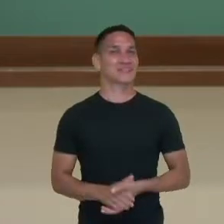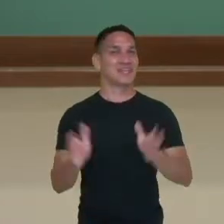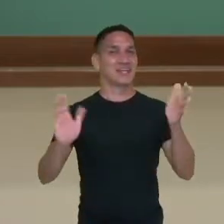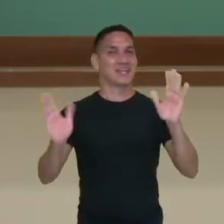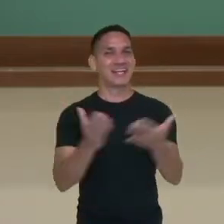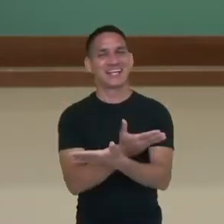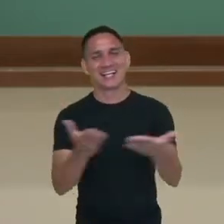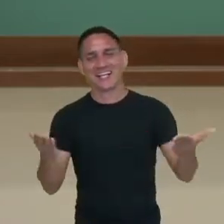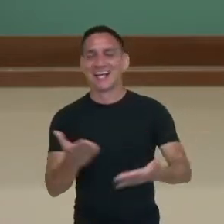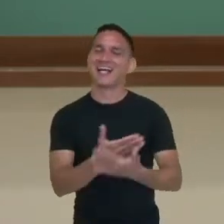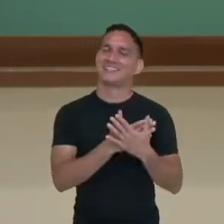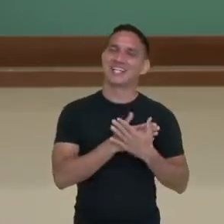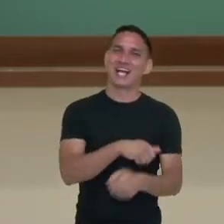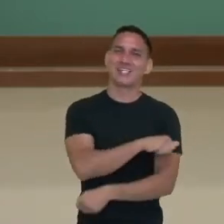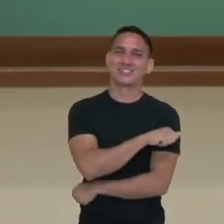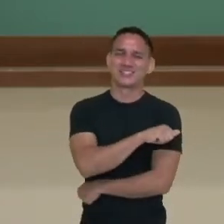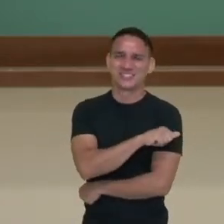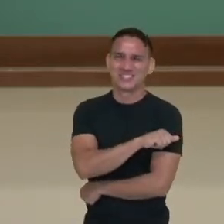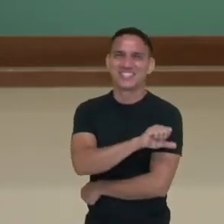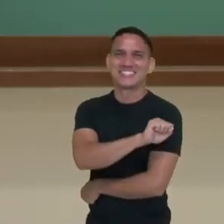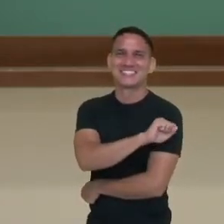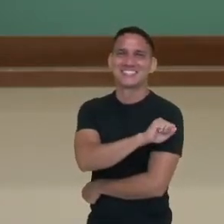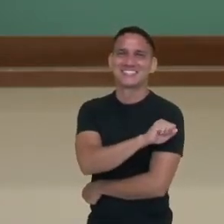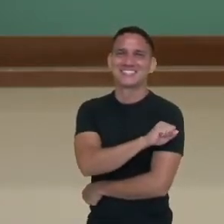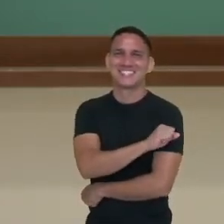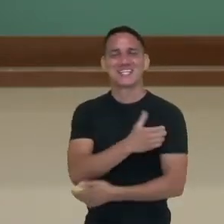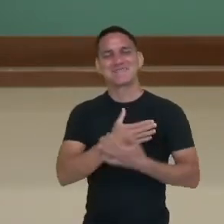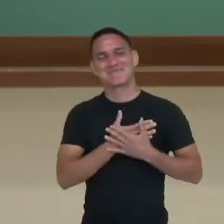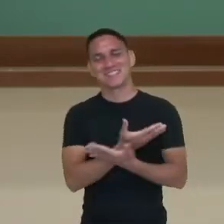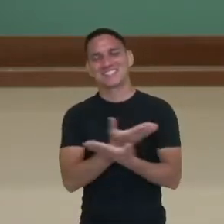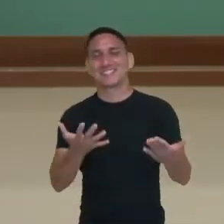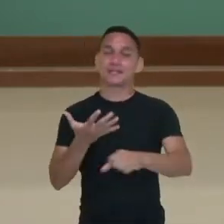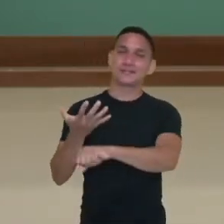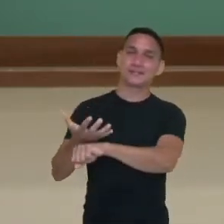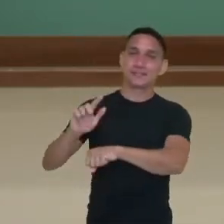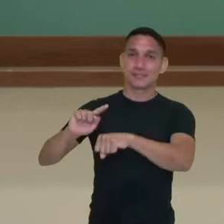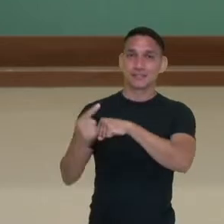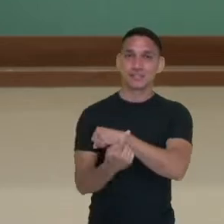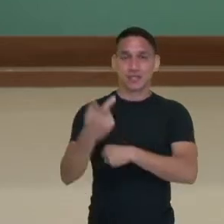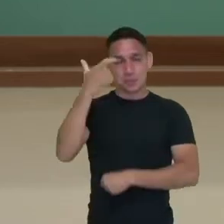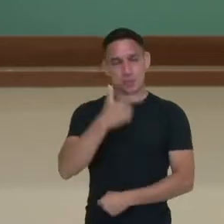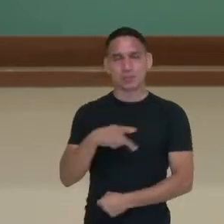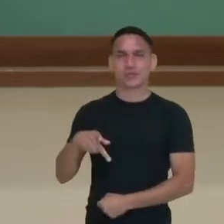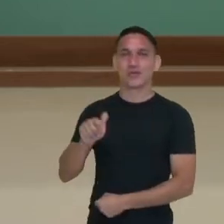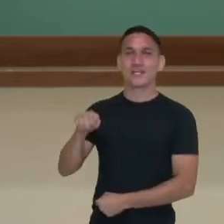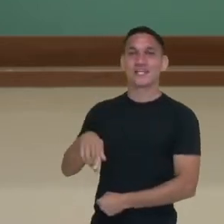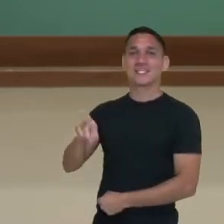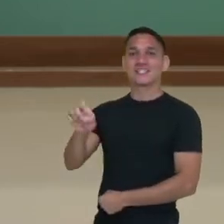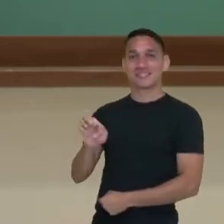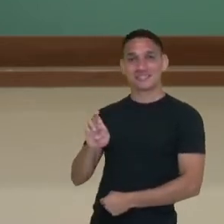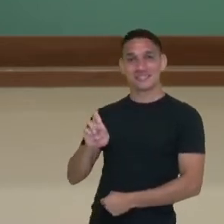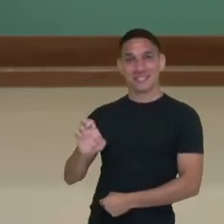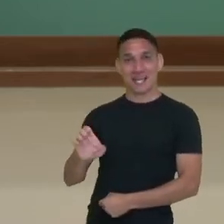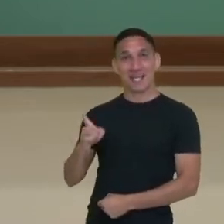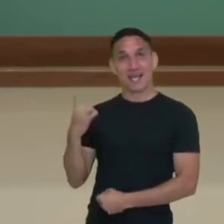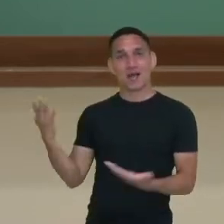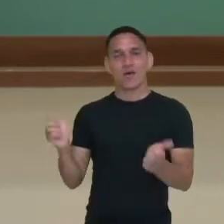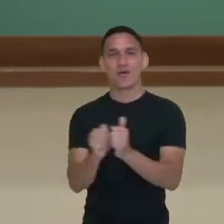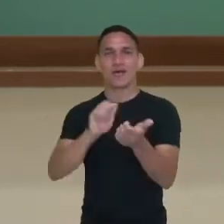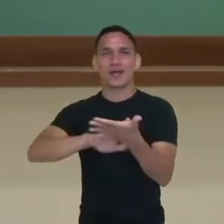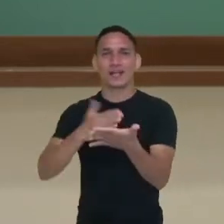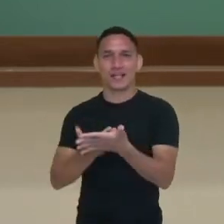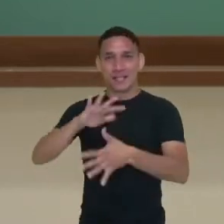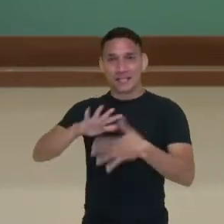Olá, estudantes do 8º ano do ensino fundamental, saudações geográficas. Eu sou o professor André e estamos aqui com o nosso intérprete de